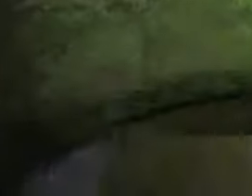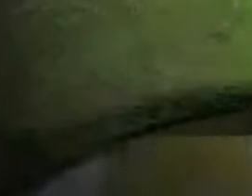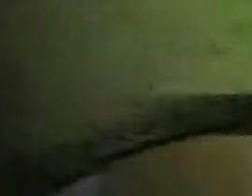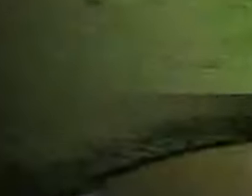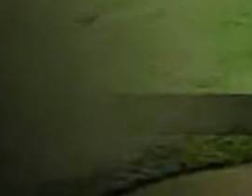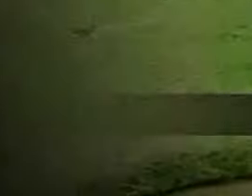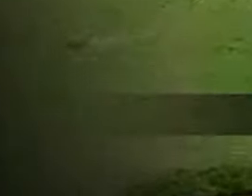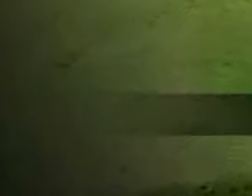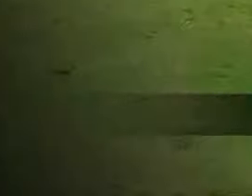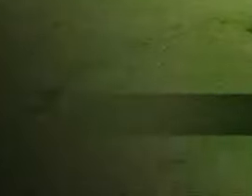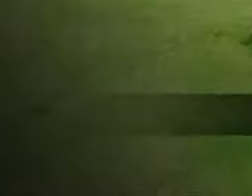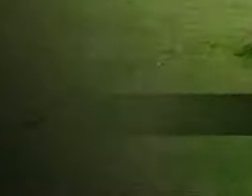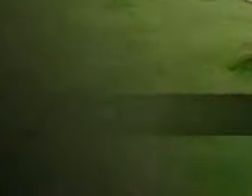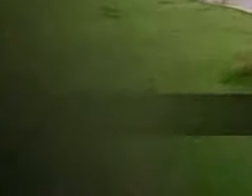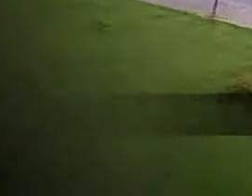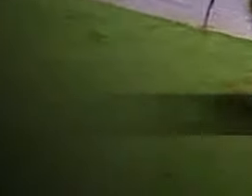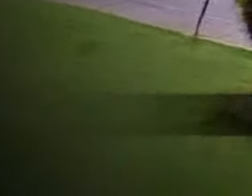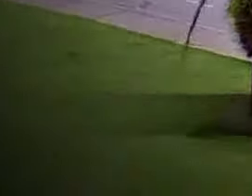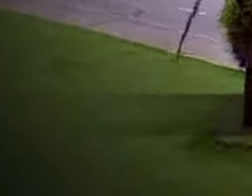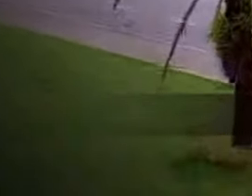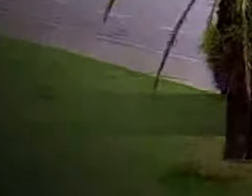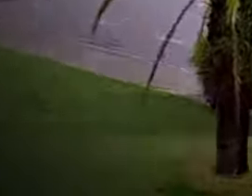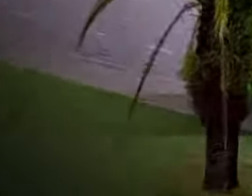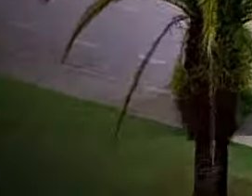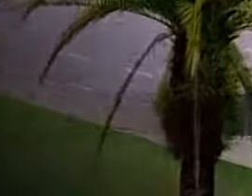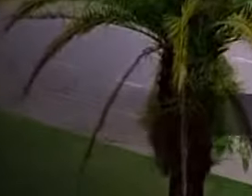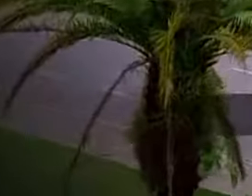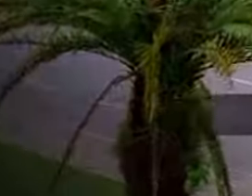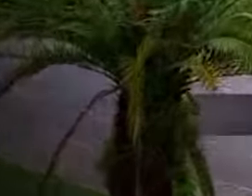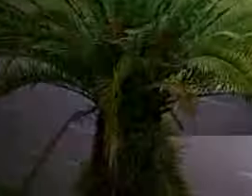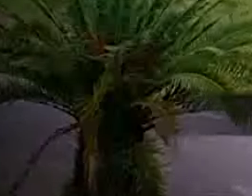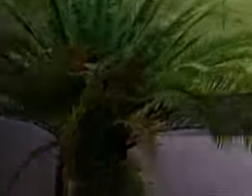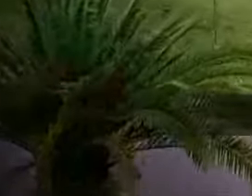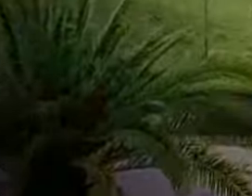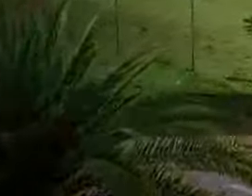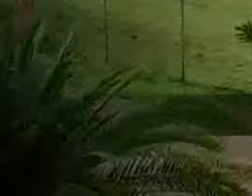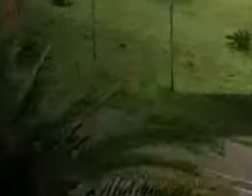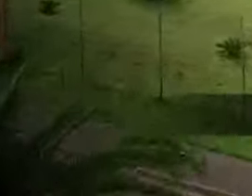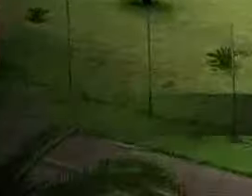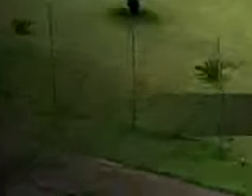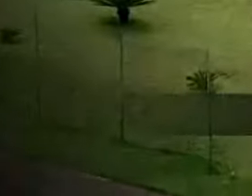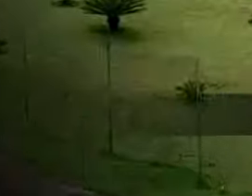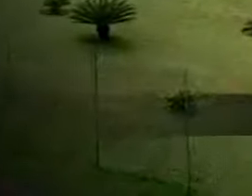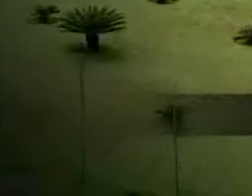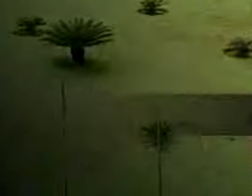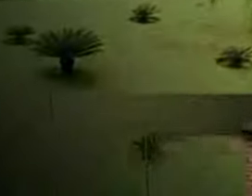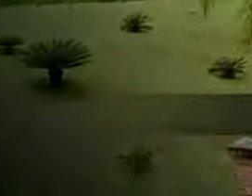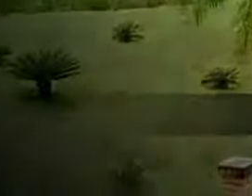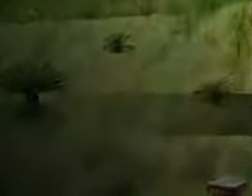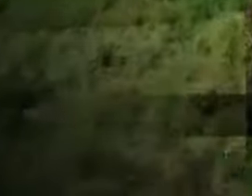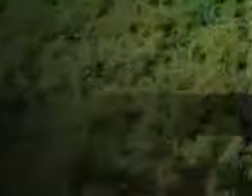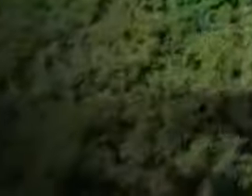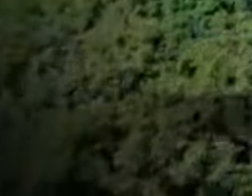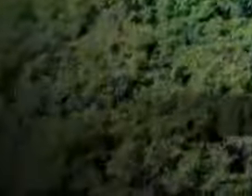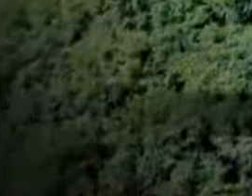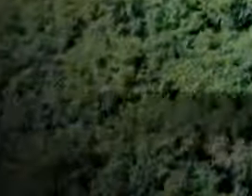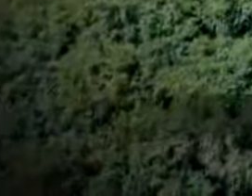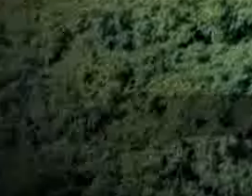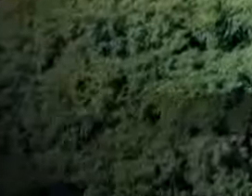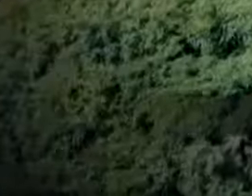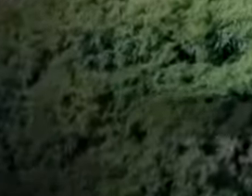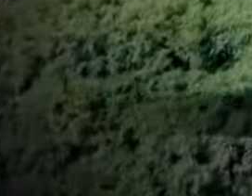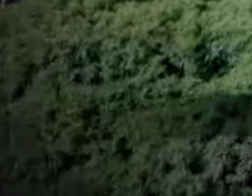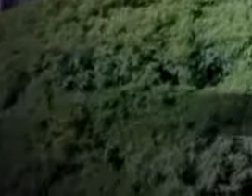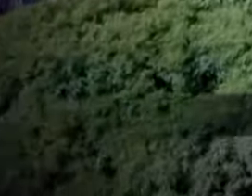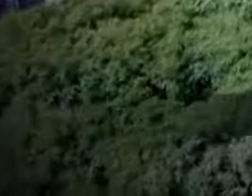nossos bosses tem mais vida nossa vida no teu seio mais amores com